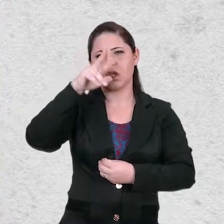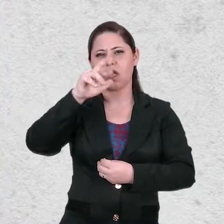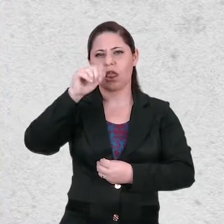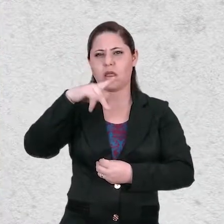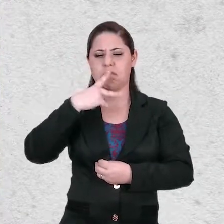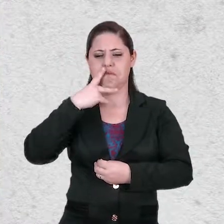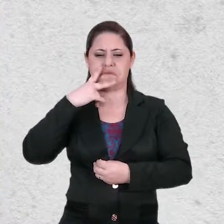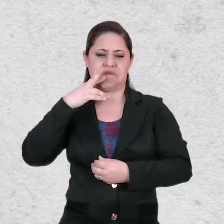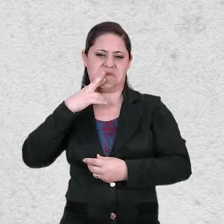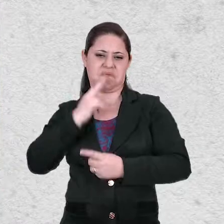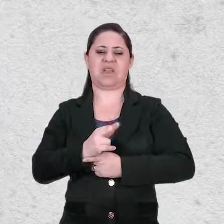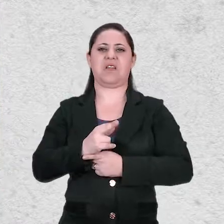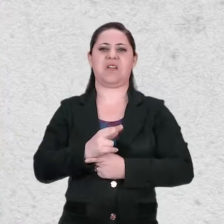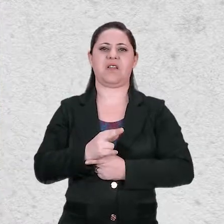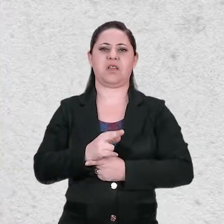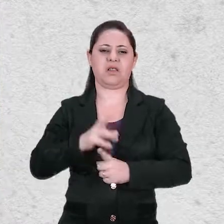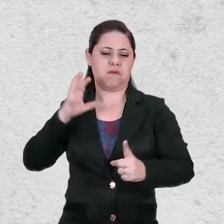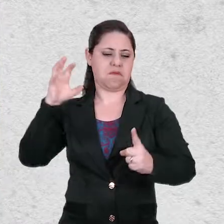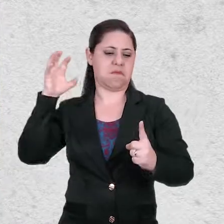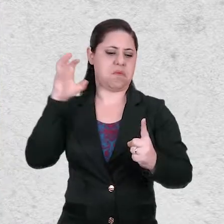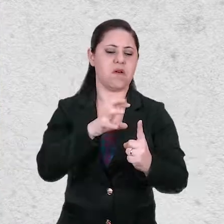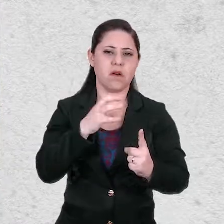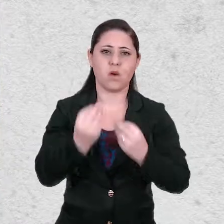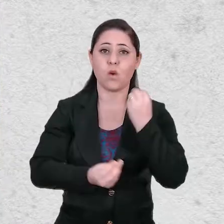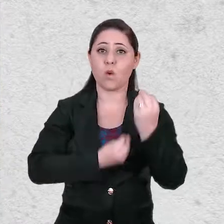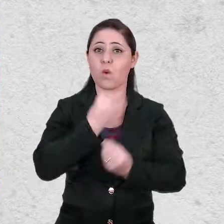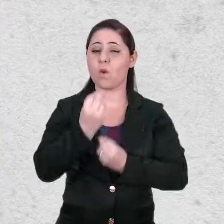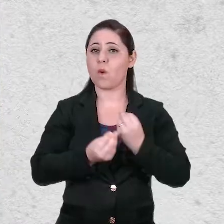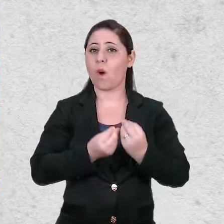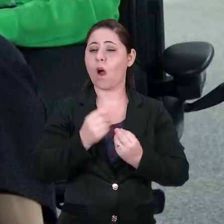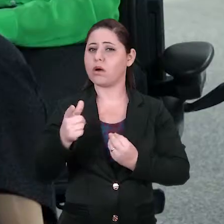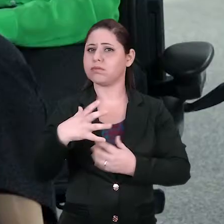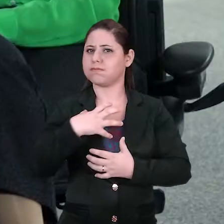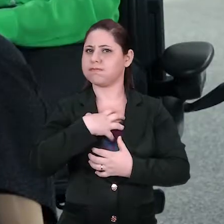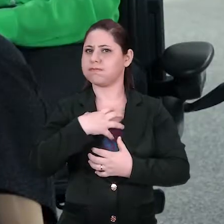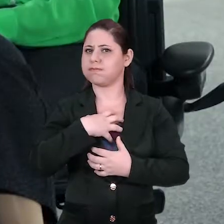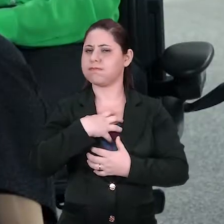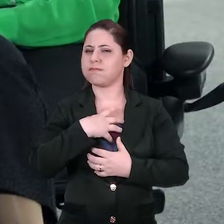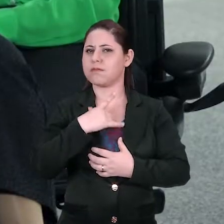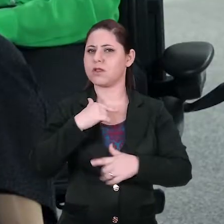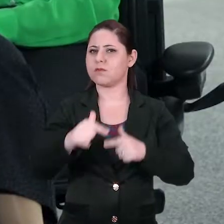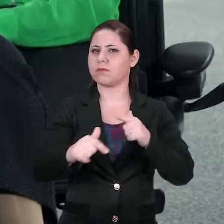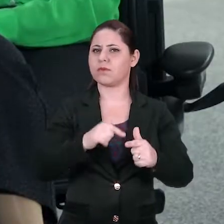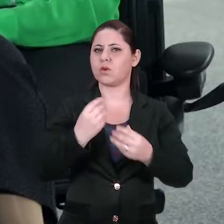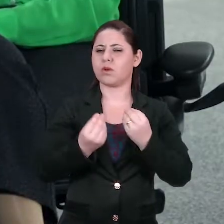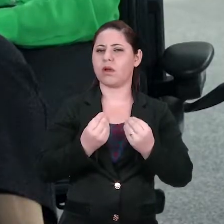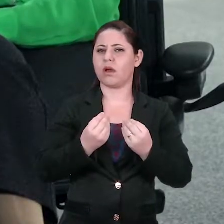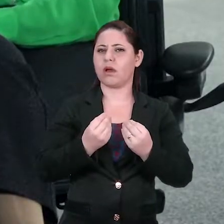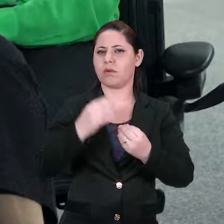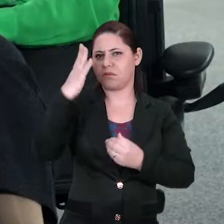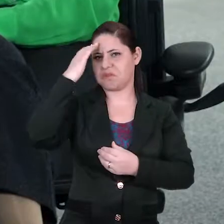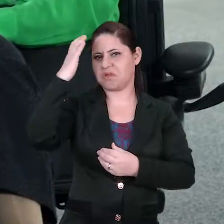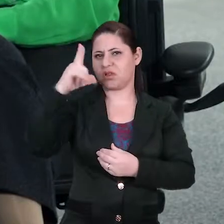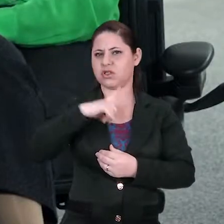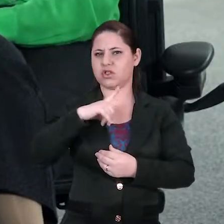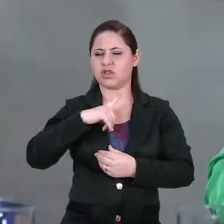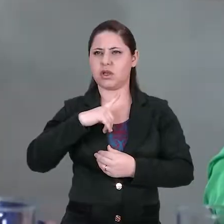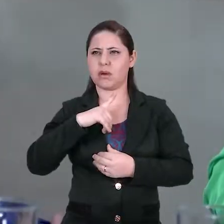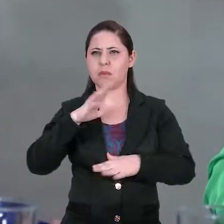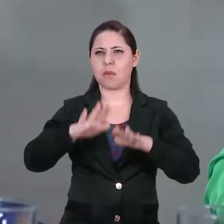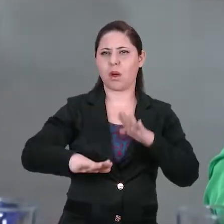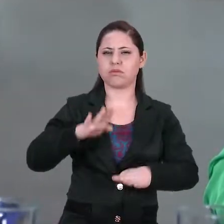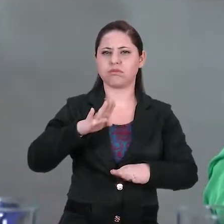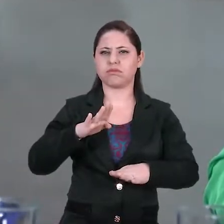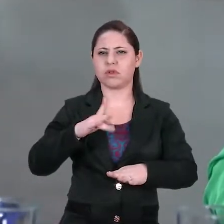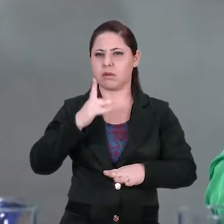duro, tentou até intimidá-la. Como é que a senhora lidou com esse personagem que era tão forte na época, que tinha métodos, digamos assim, quase